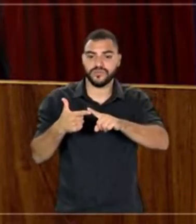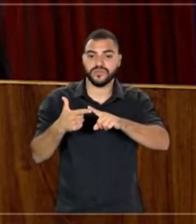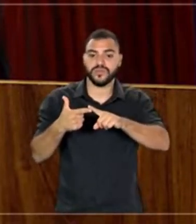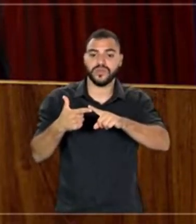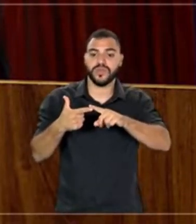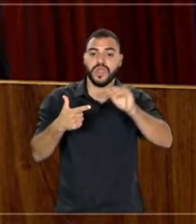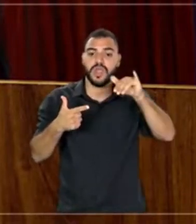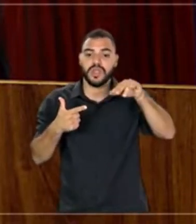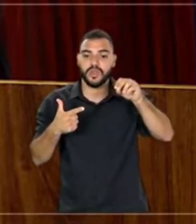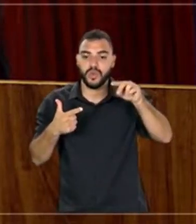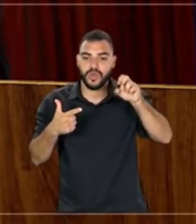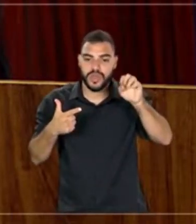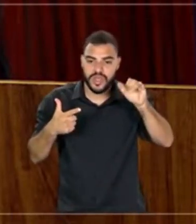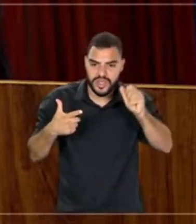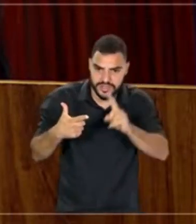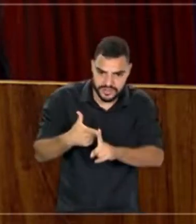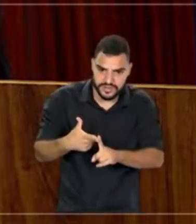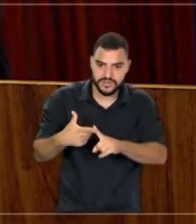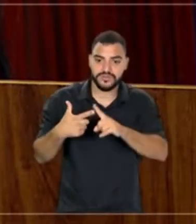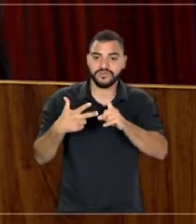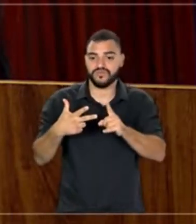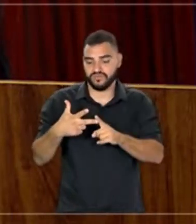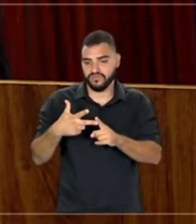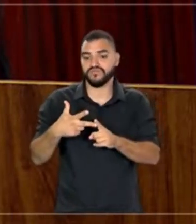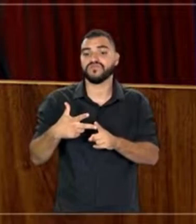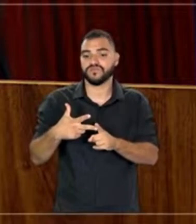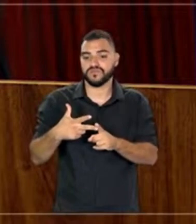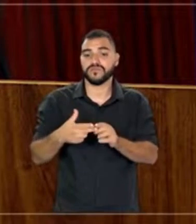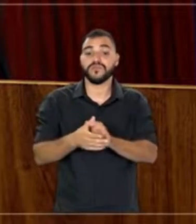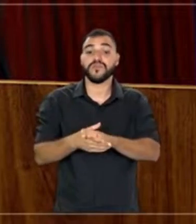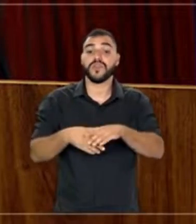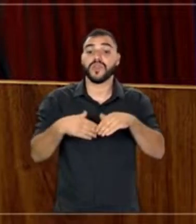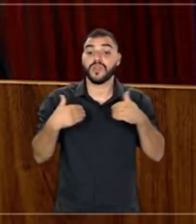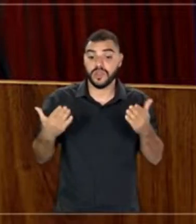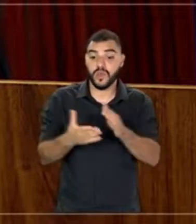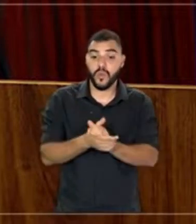as quatro maiores democracias do mundo. Porém,